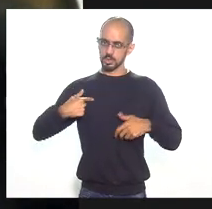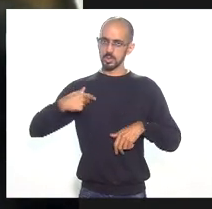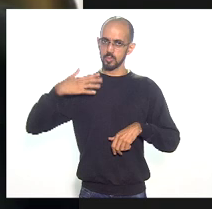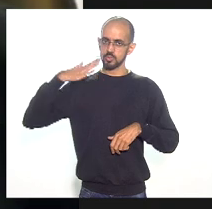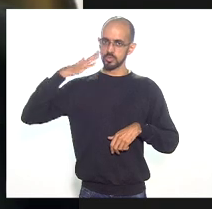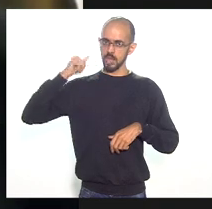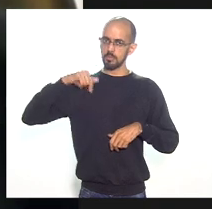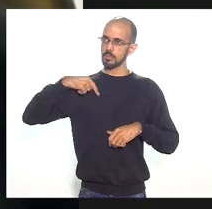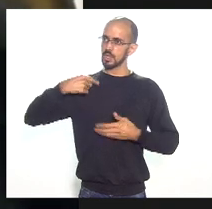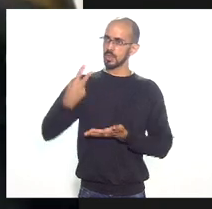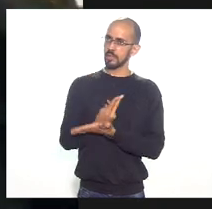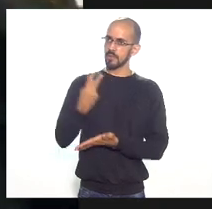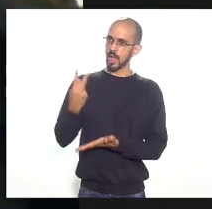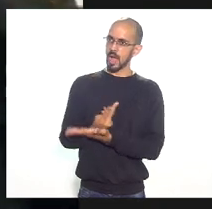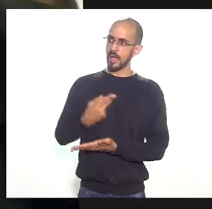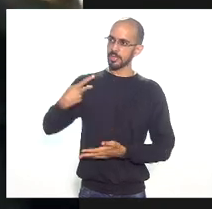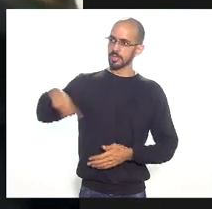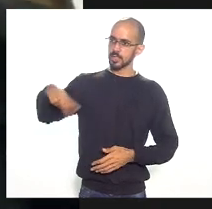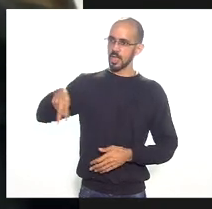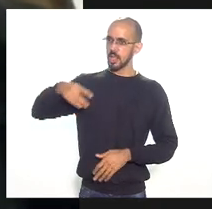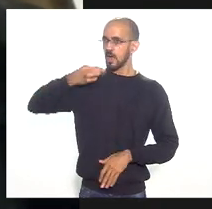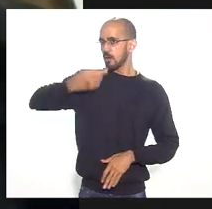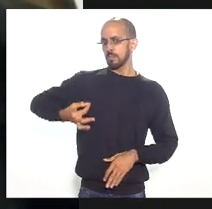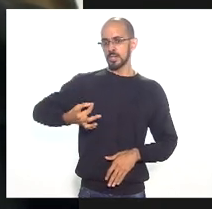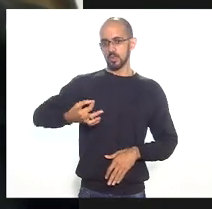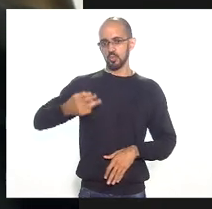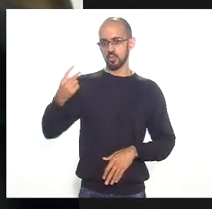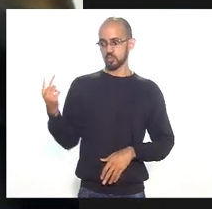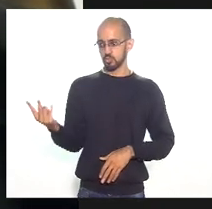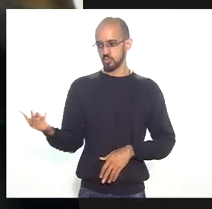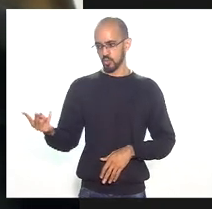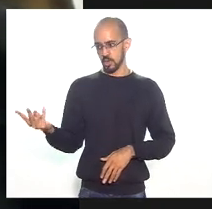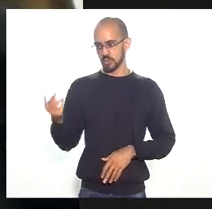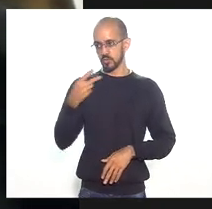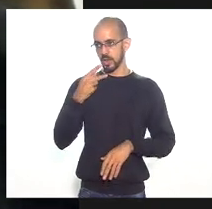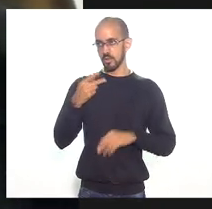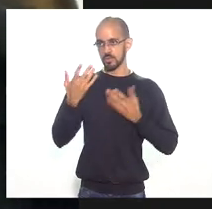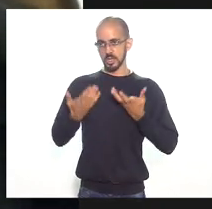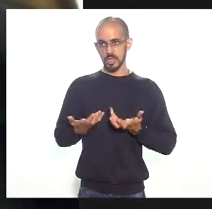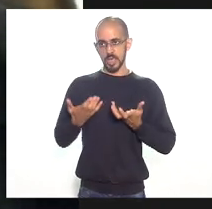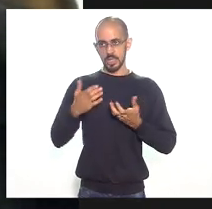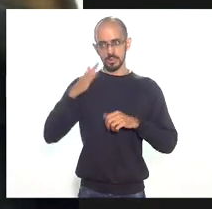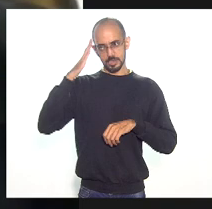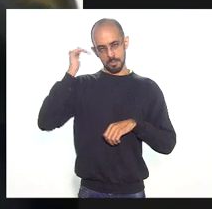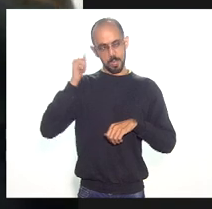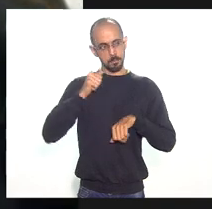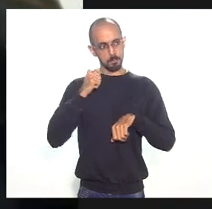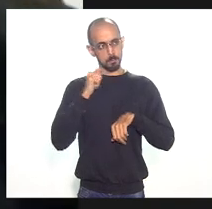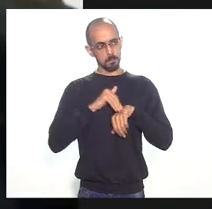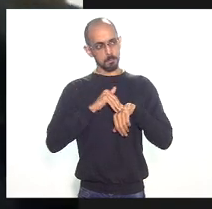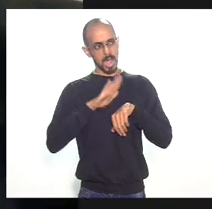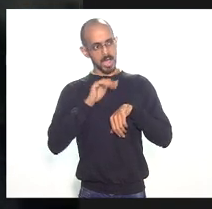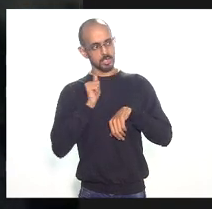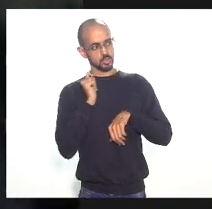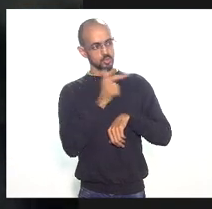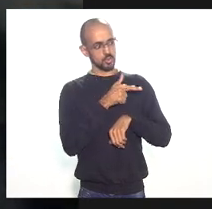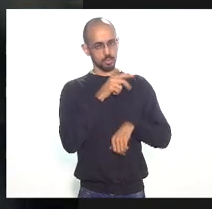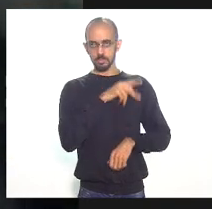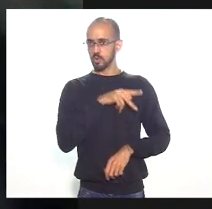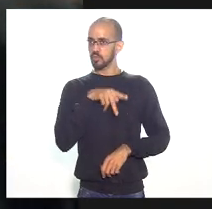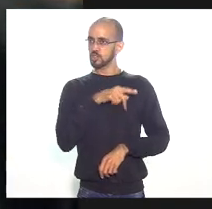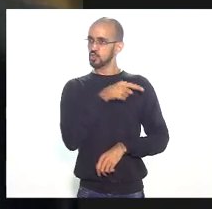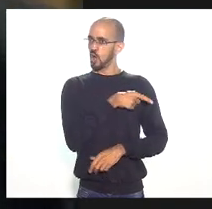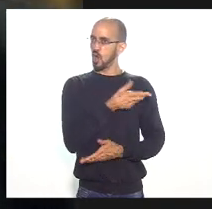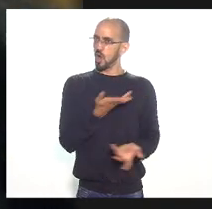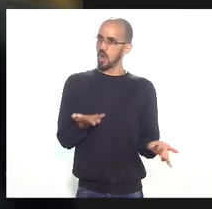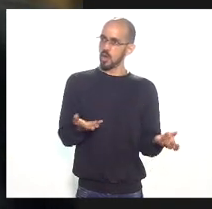estava errado. E os dois falaram o seguinte, pai, você quer saber mais do que o professor? Então, opinião de um professor no